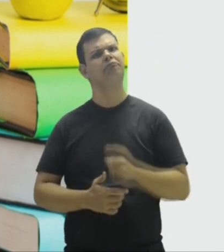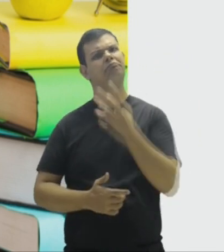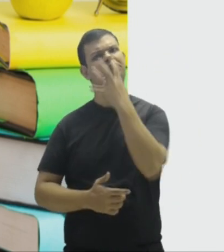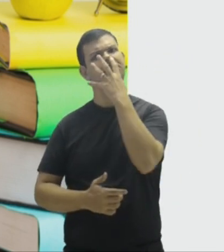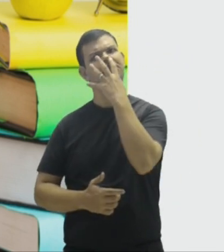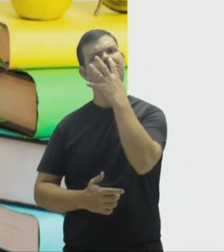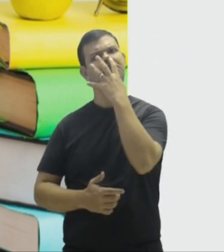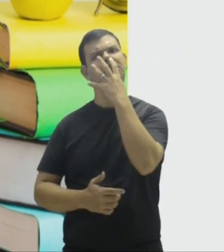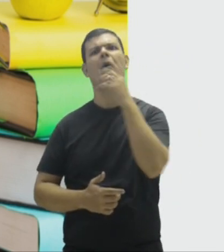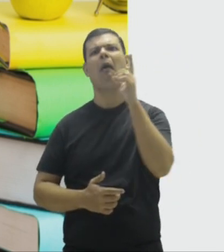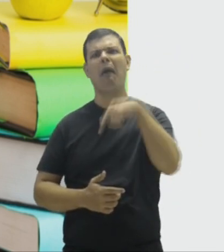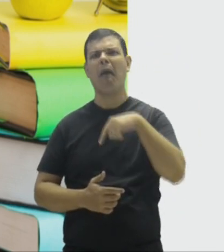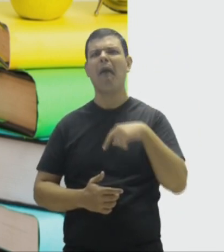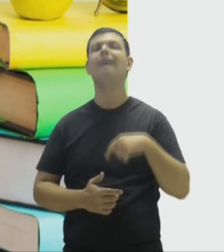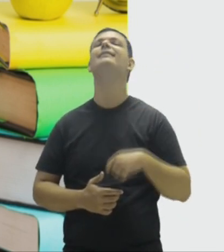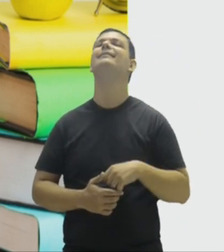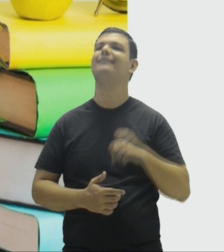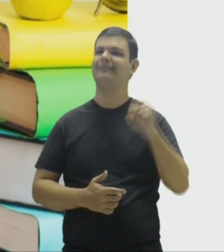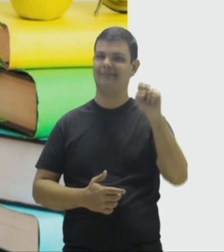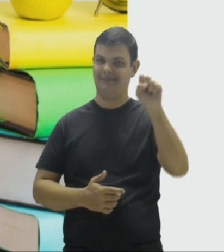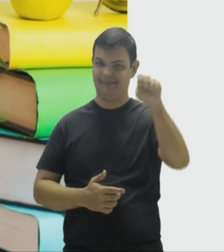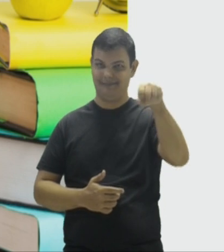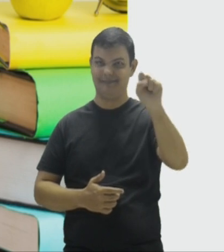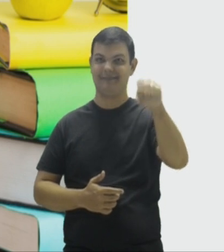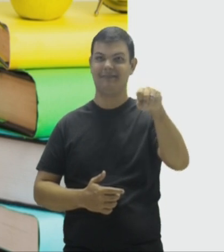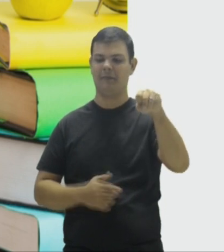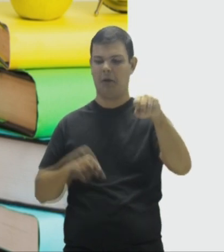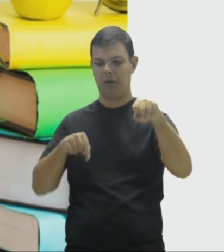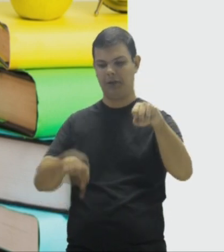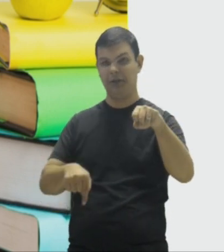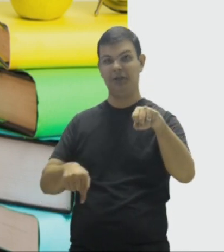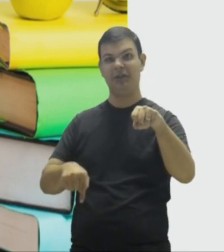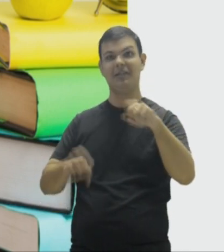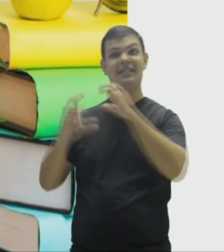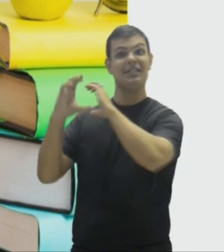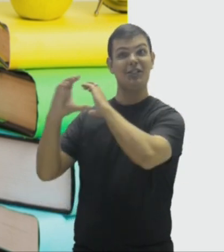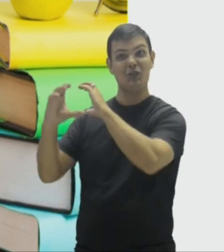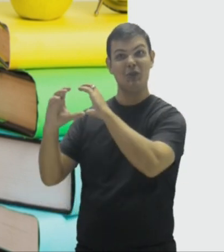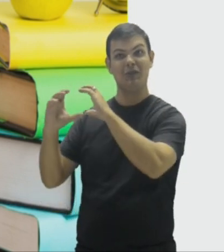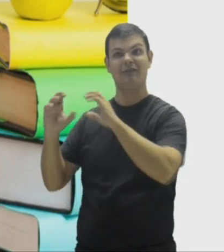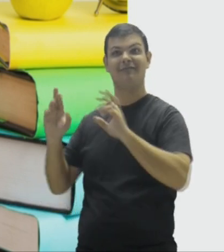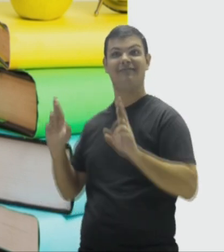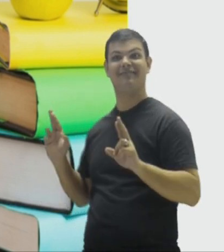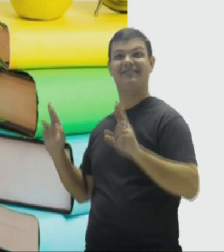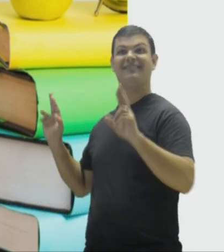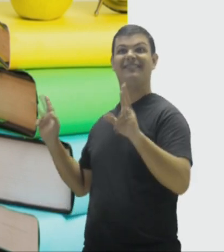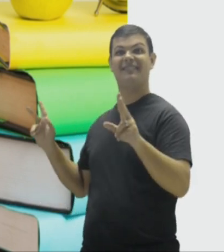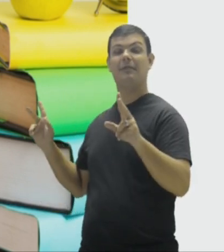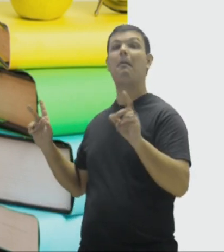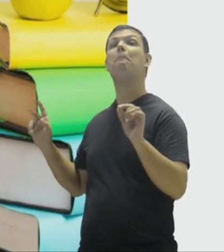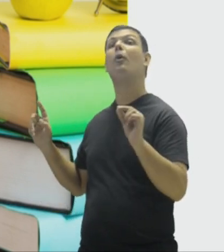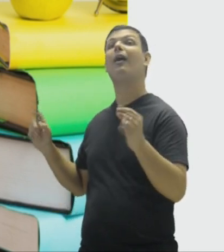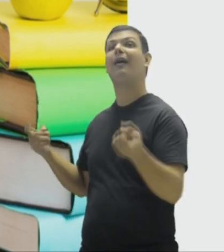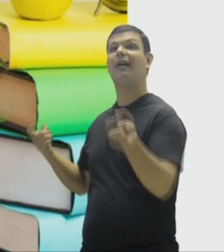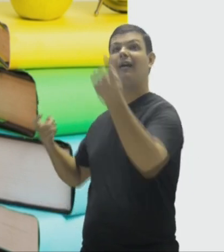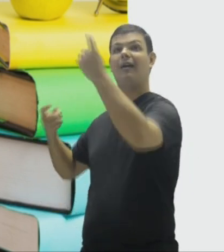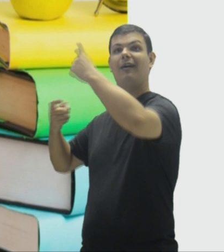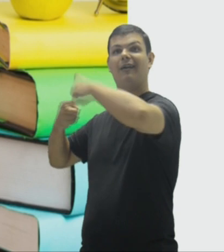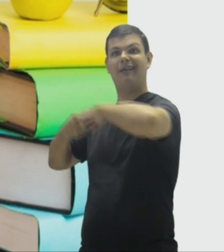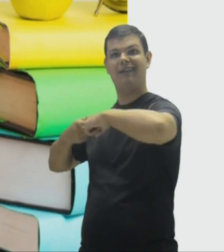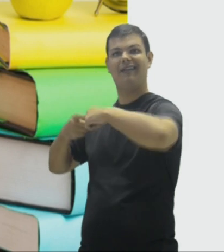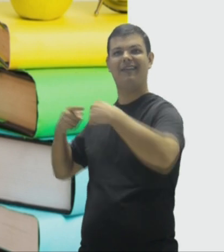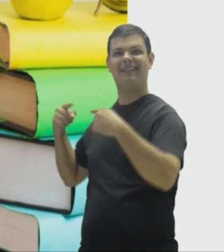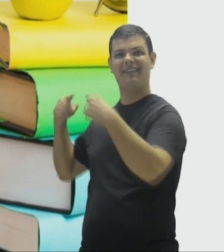hein? O cristianismo é lá no Oriente Médio, o Círio de Nazaré aqui no Pará. Pois é, são ligações religiosas que